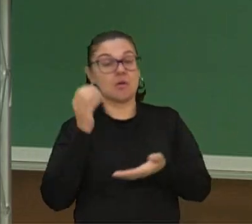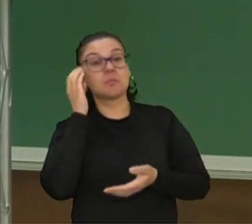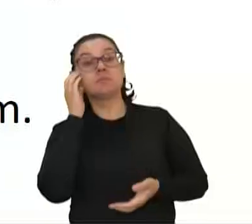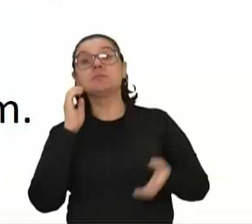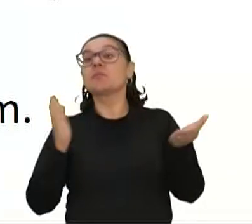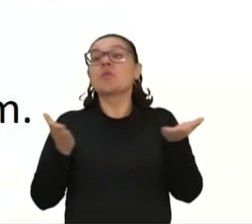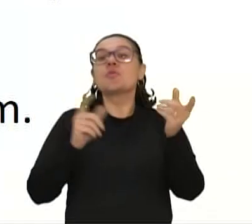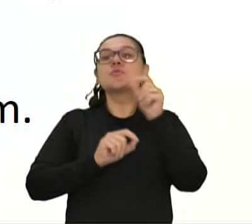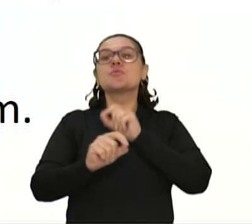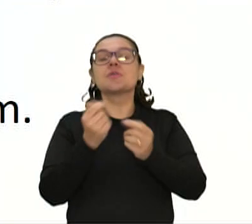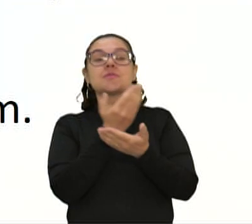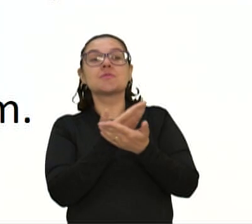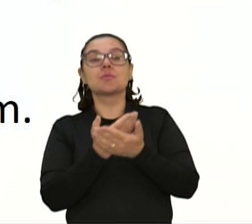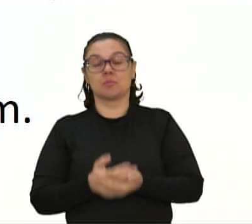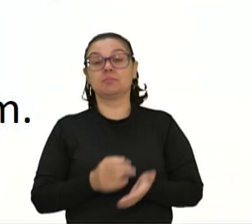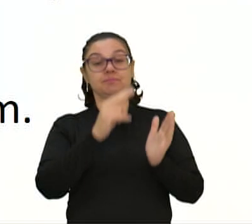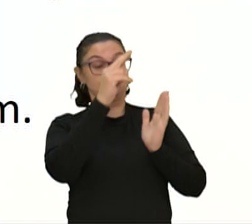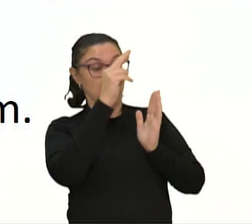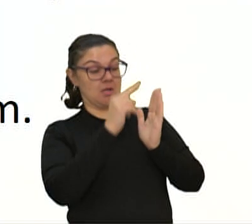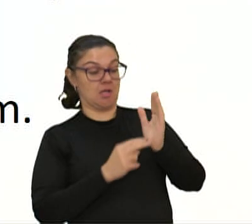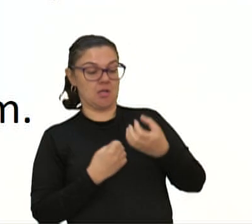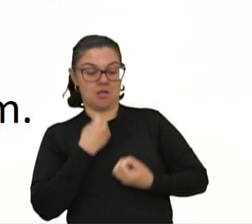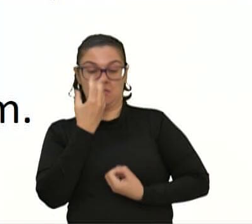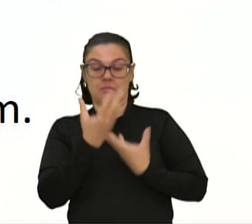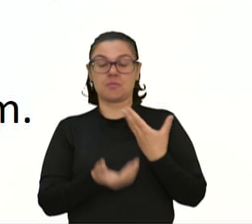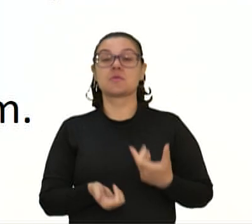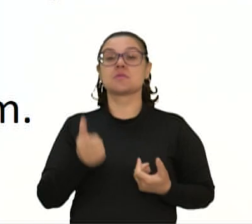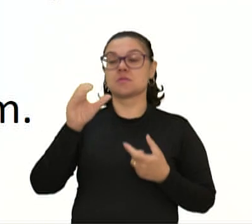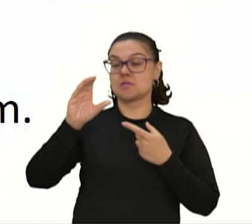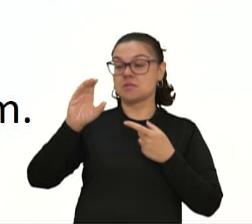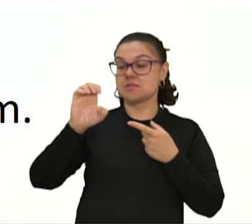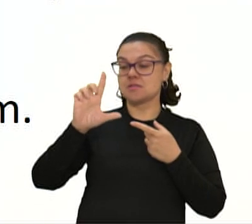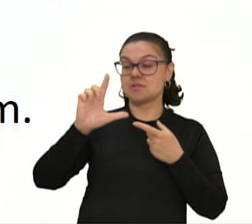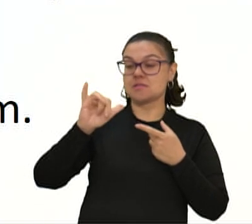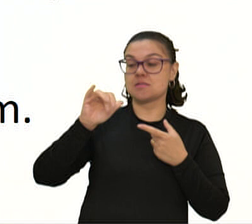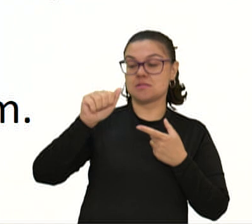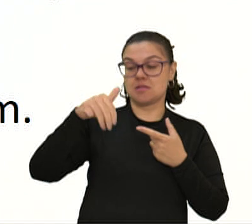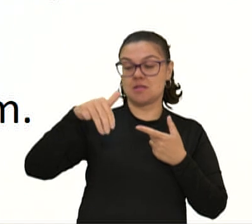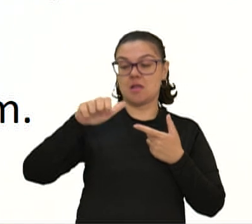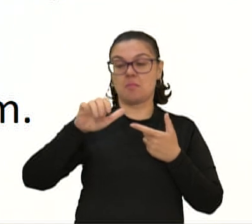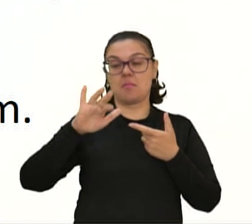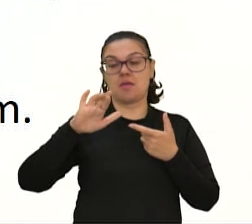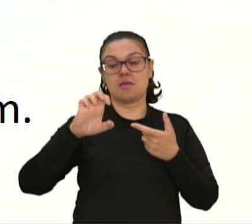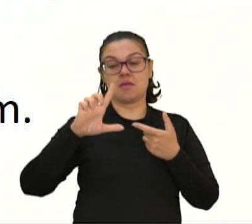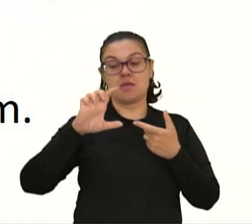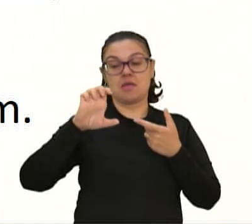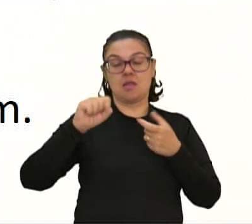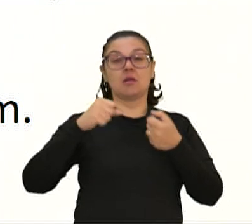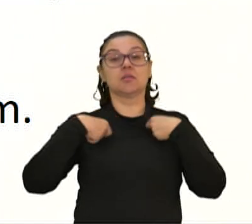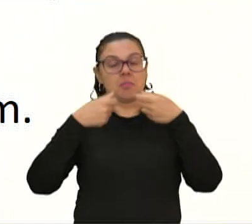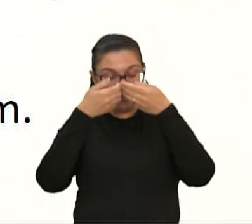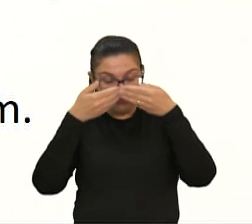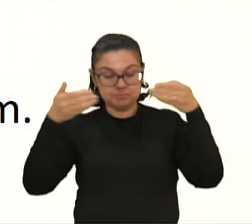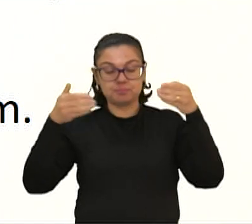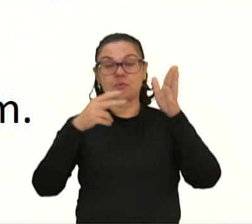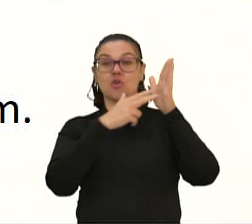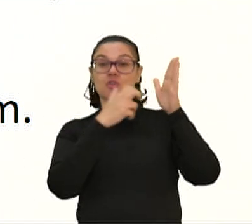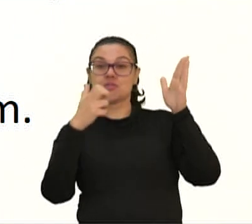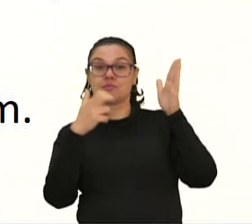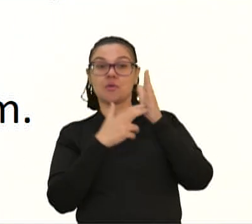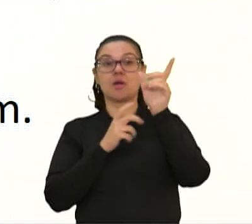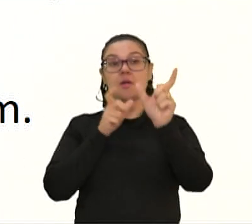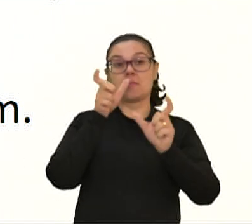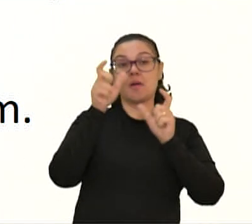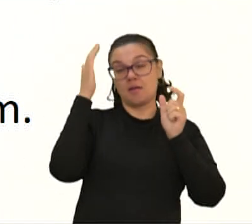hoje então? Lemos alguns poemas de Cecília Meirelles, essa poeta maravilhosa. Ampliamos o nosso vocabulário com